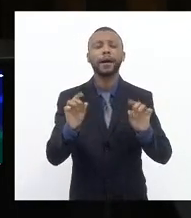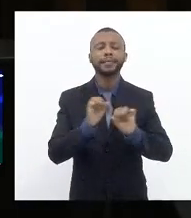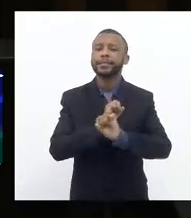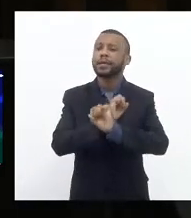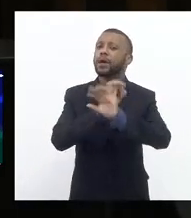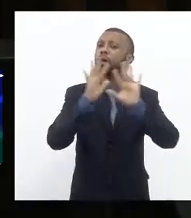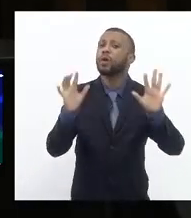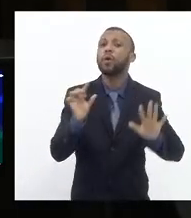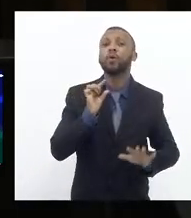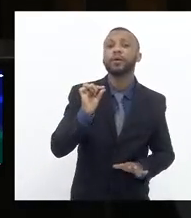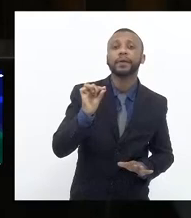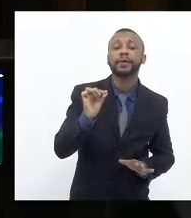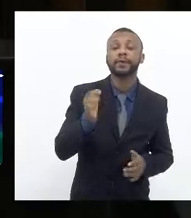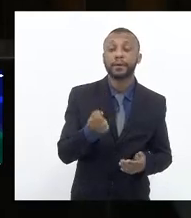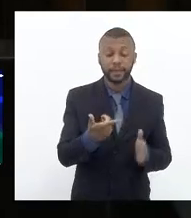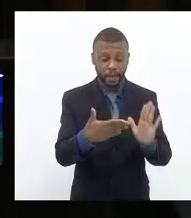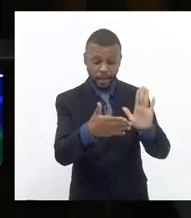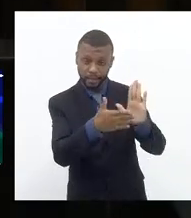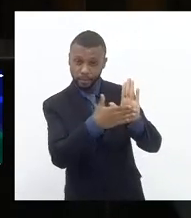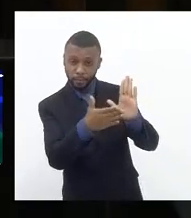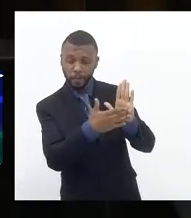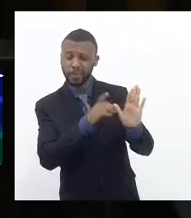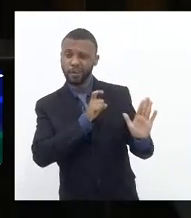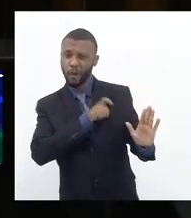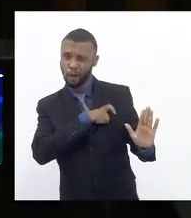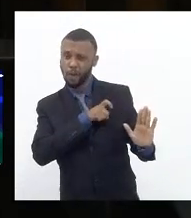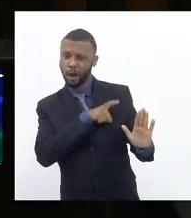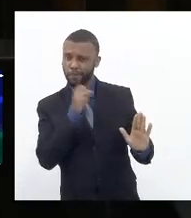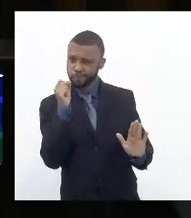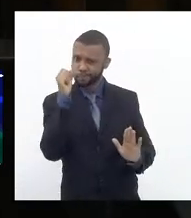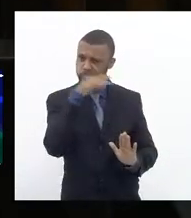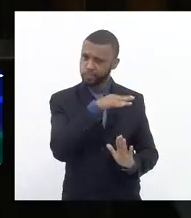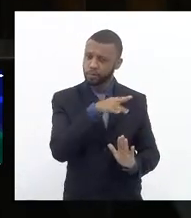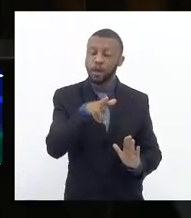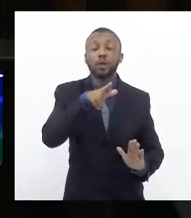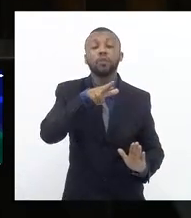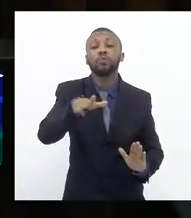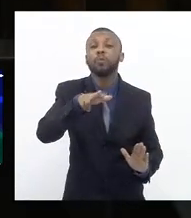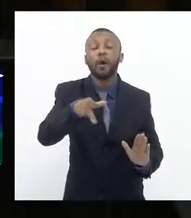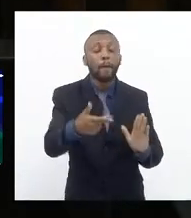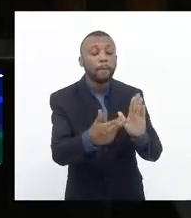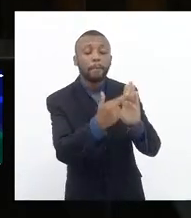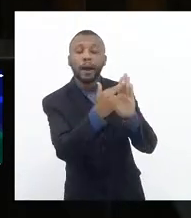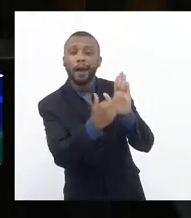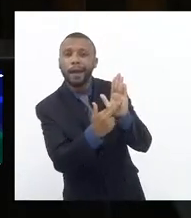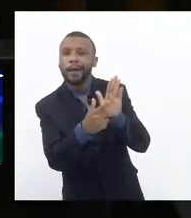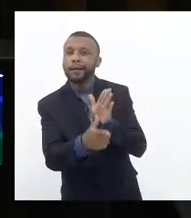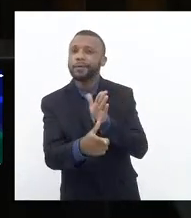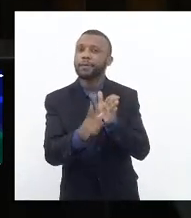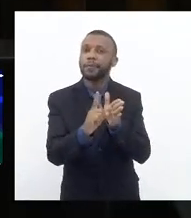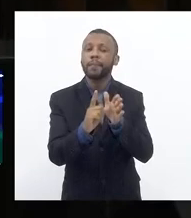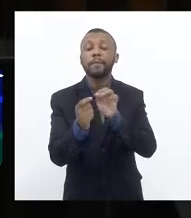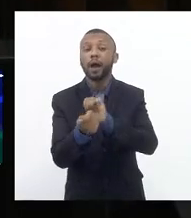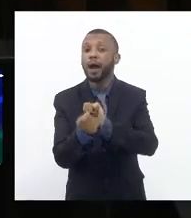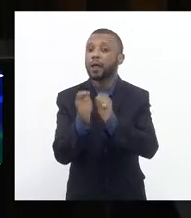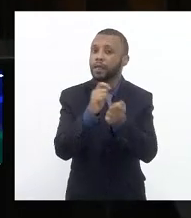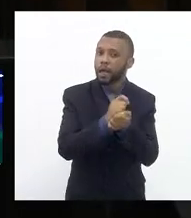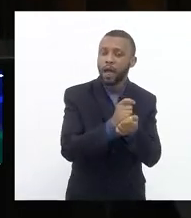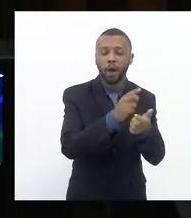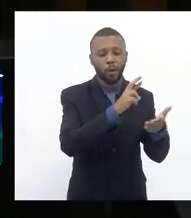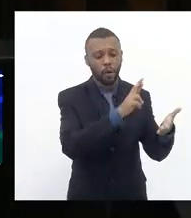era. Esse pacote de maldades não é pré-requisito para aderir ao regime de recuperação